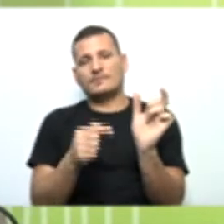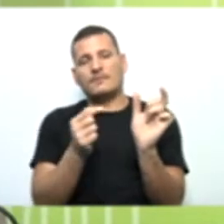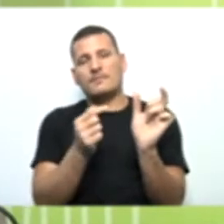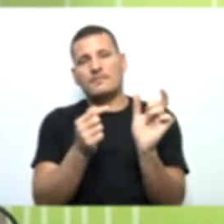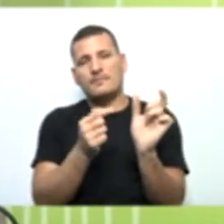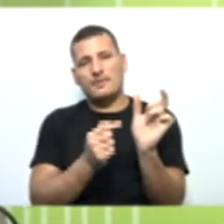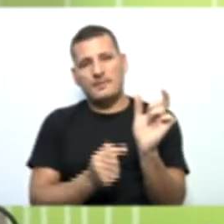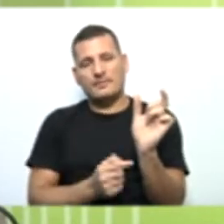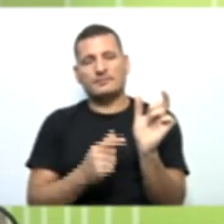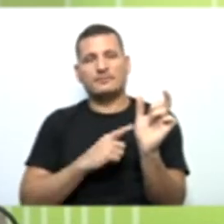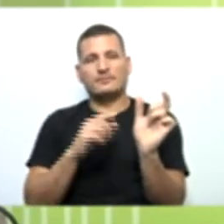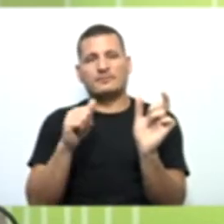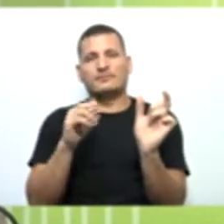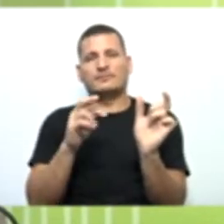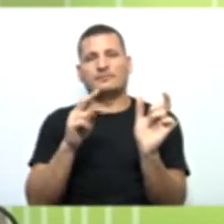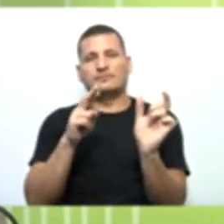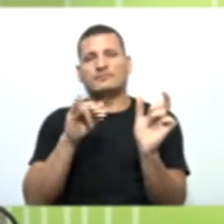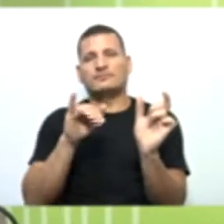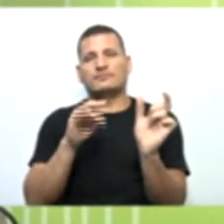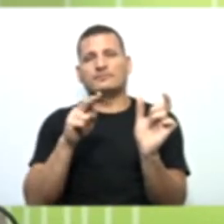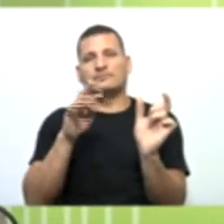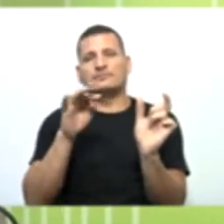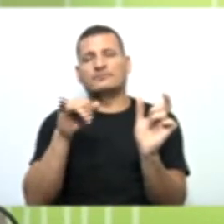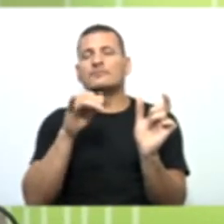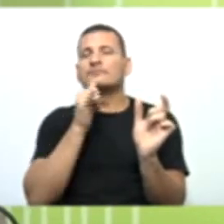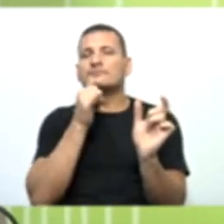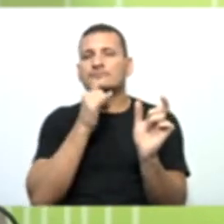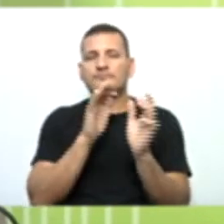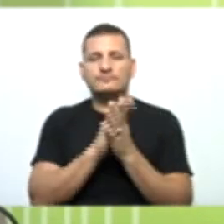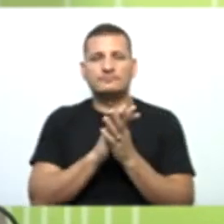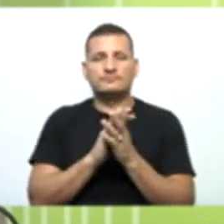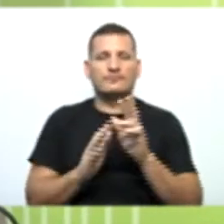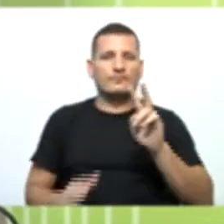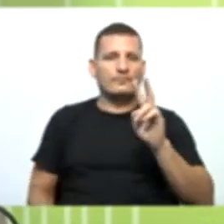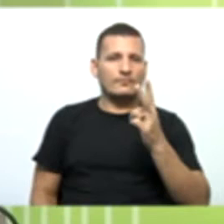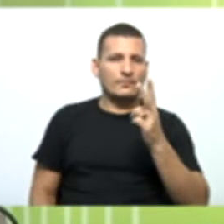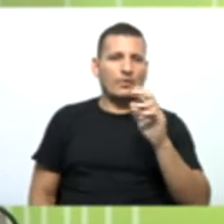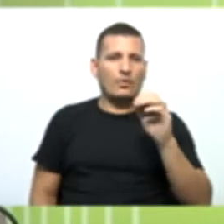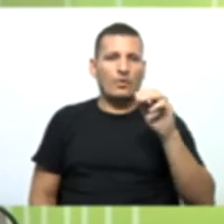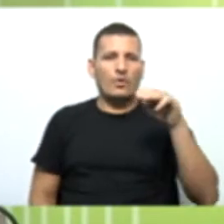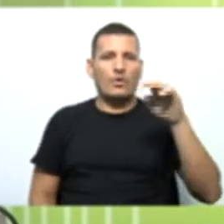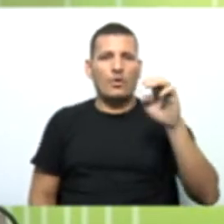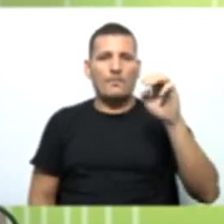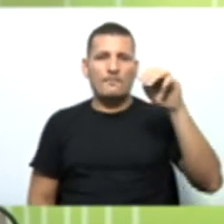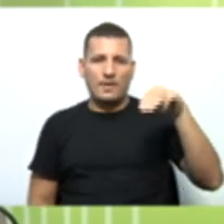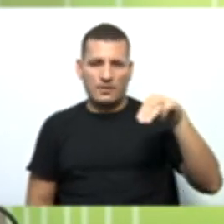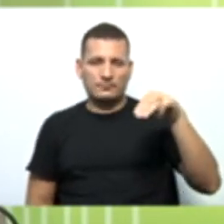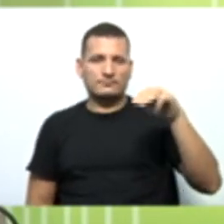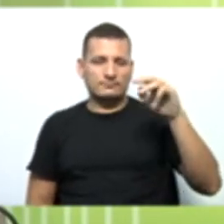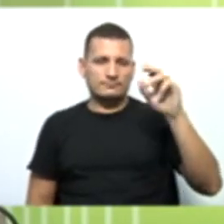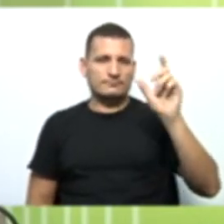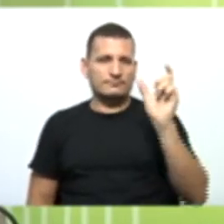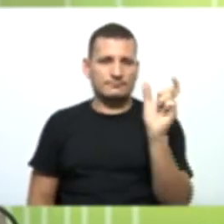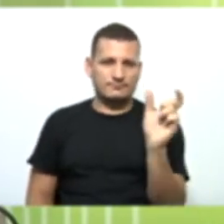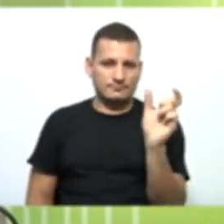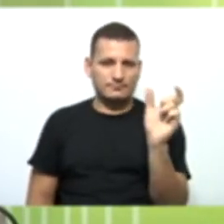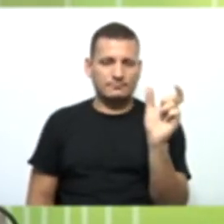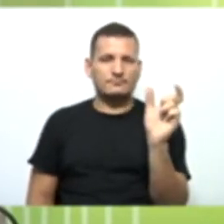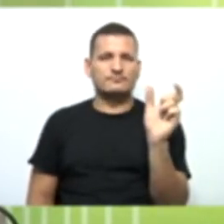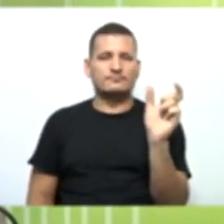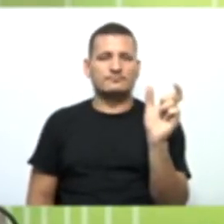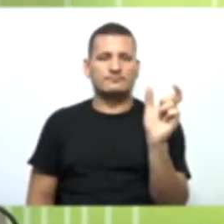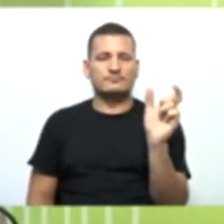exemplo, o homem. Qual é a classe do homem? Quando coloca um outro objeto,